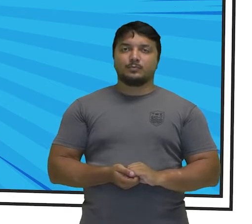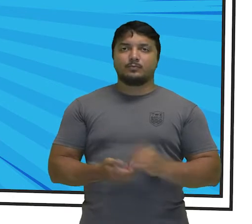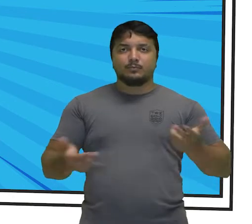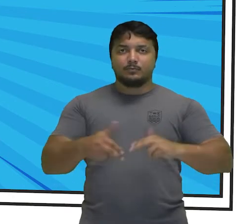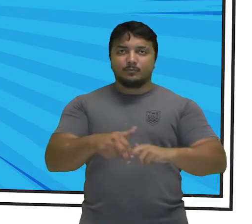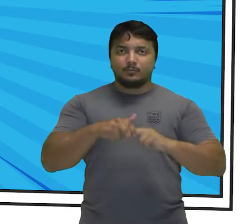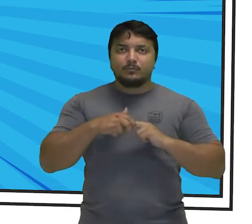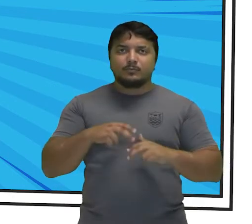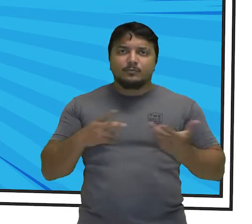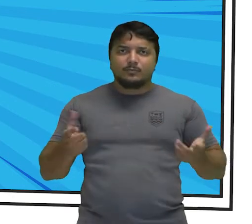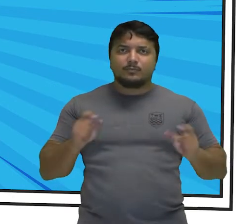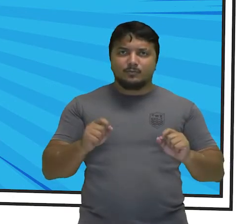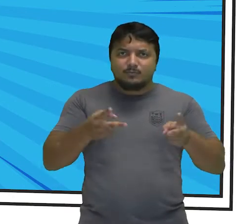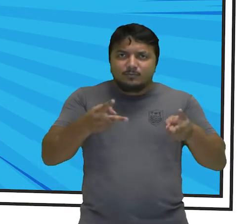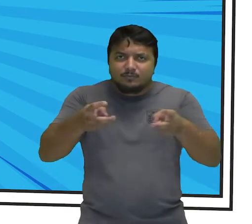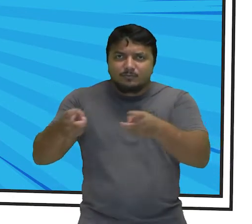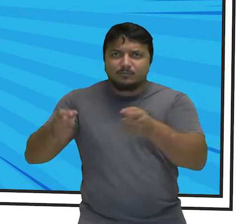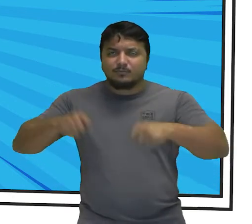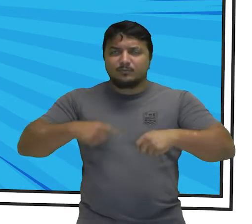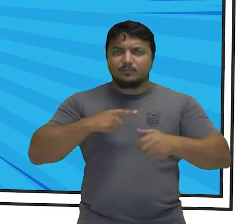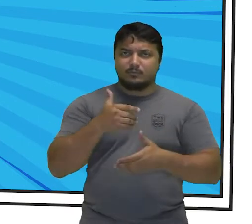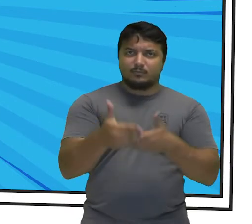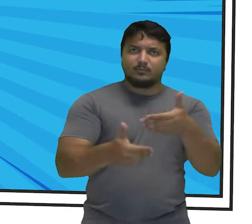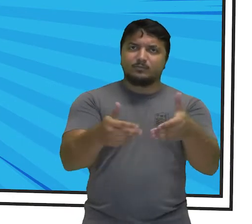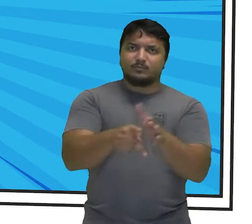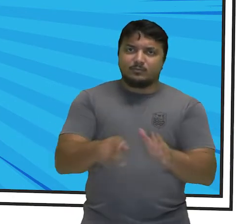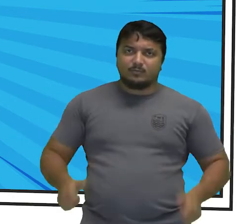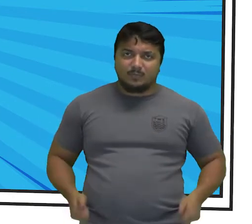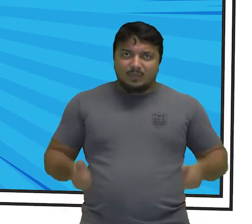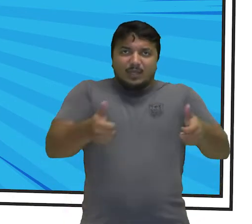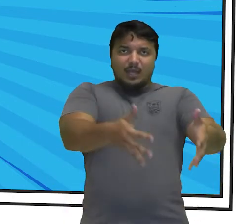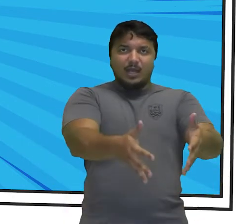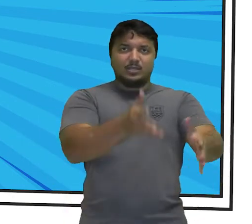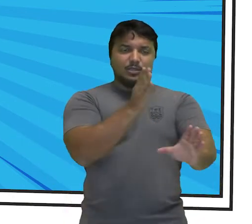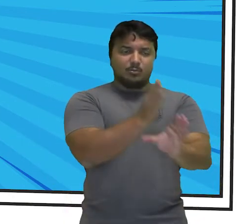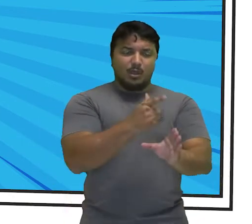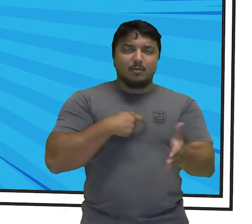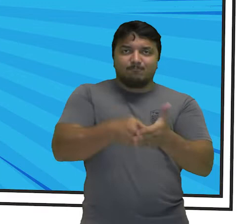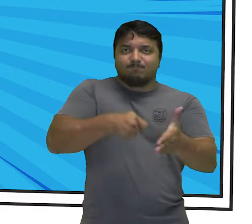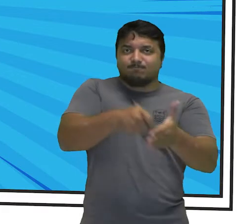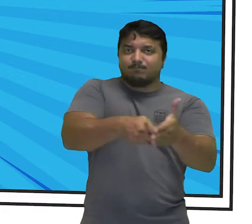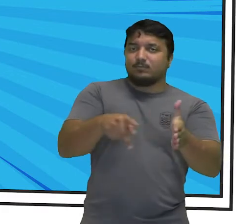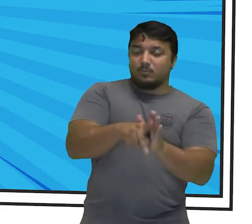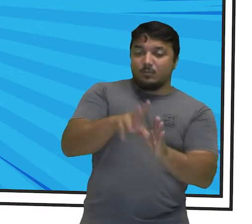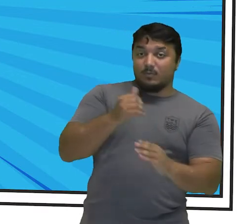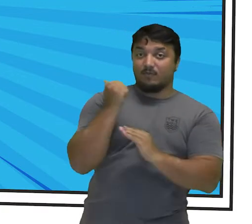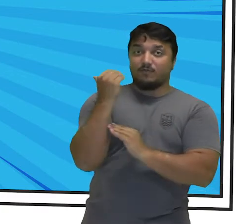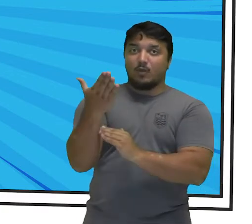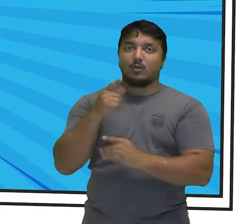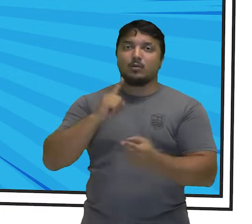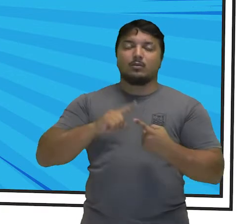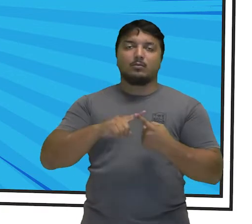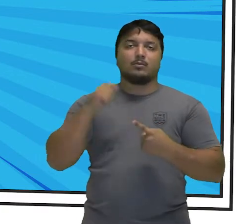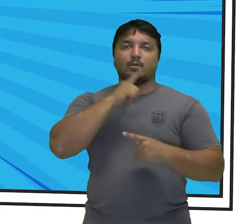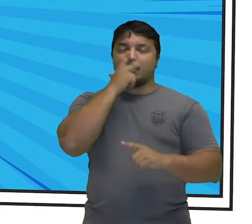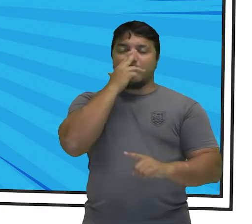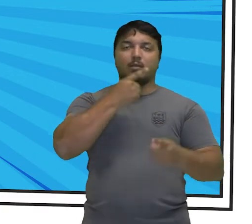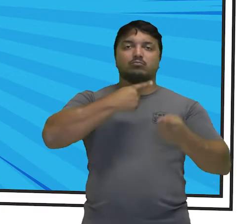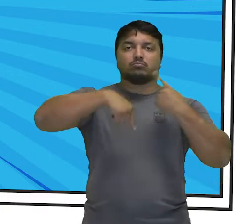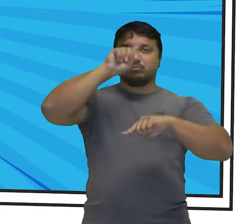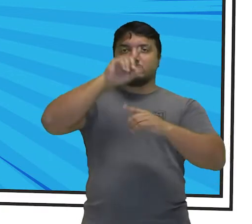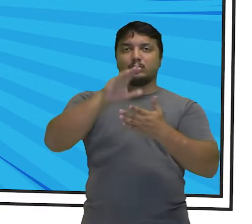Então, você notará que todo esse procedimento de investimentos é porque era exigido ao mercado externo e a gente teve algumas revoluções